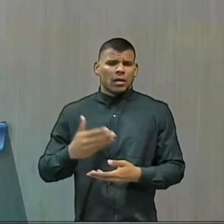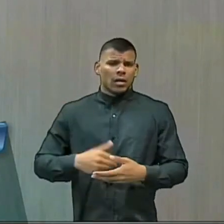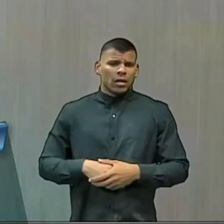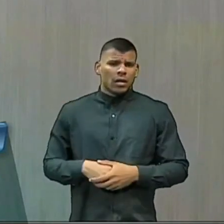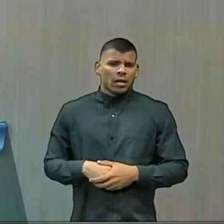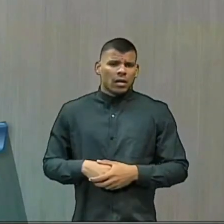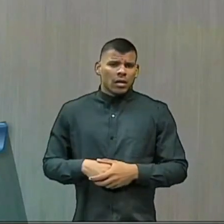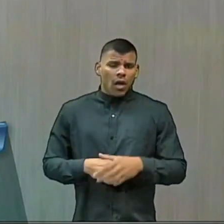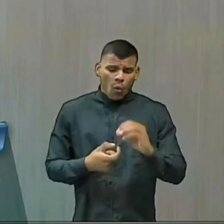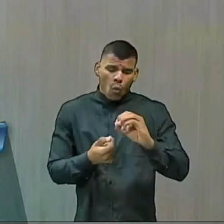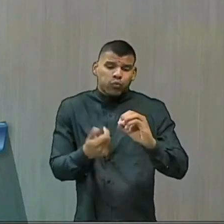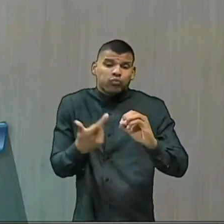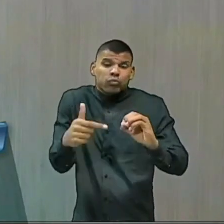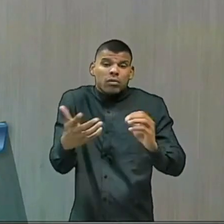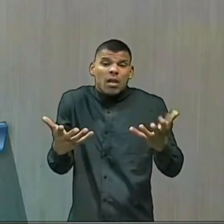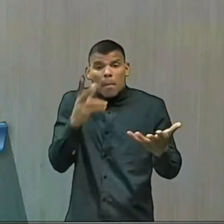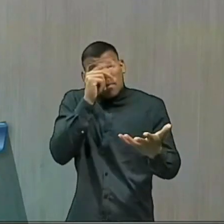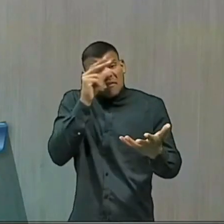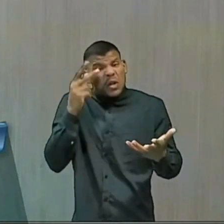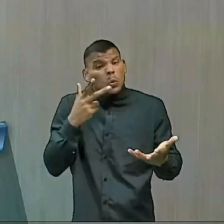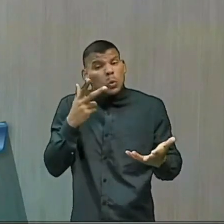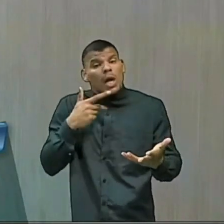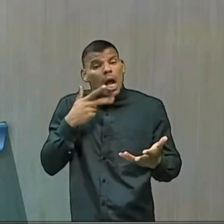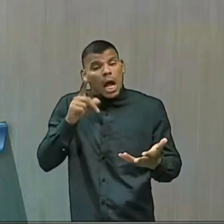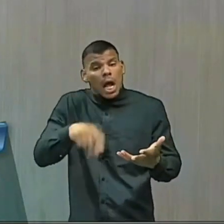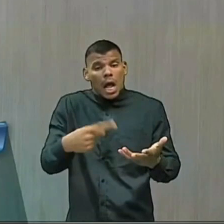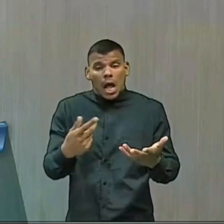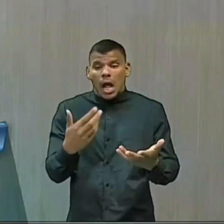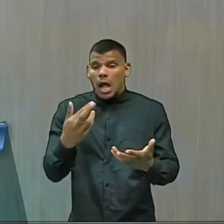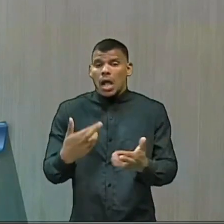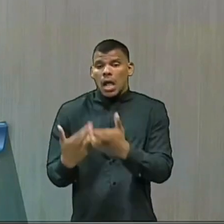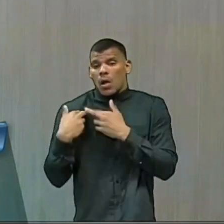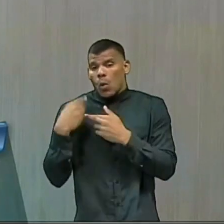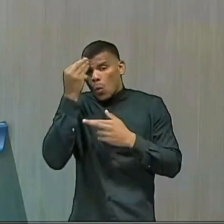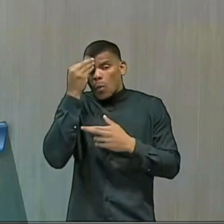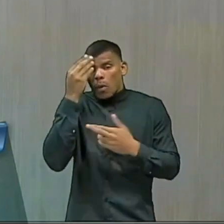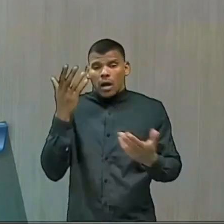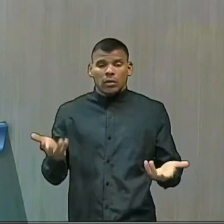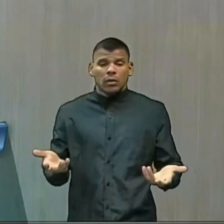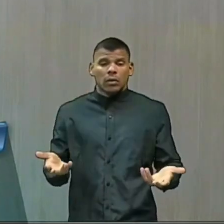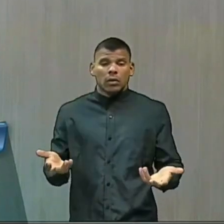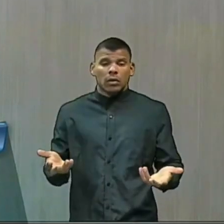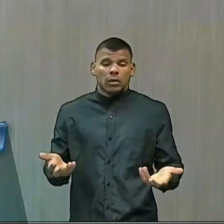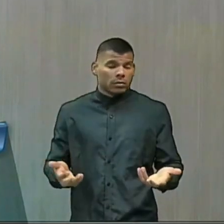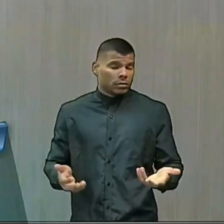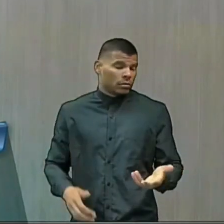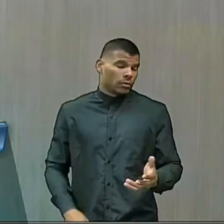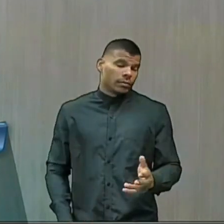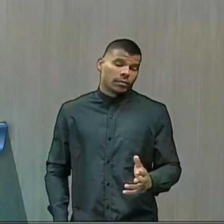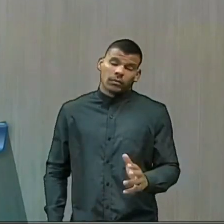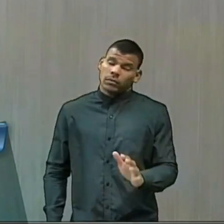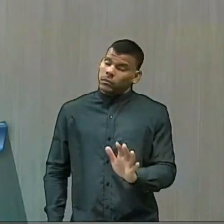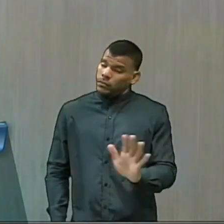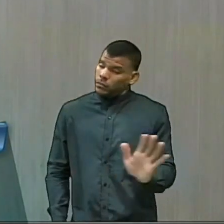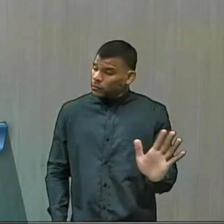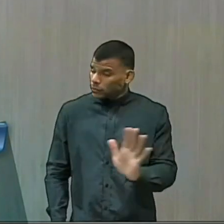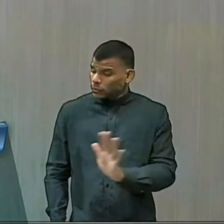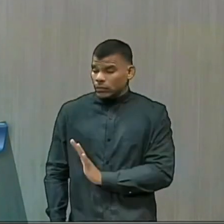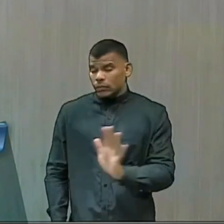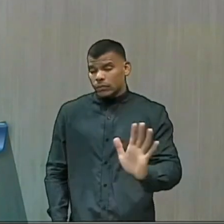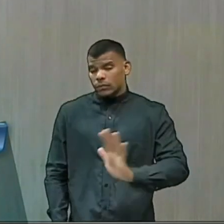de recursos na prefeitura de Fortaleza, porque ela já está fazendo demais. Ela está fazendo demais porque está